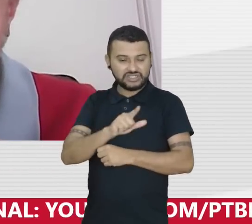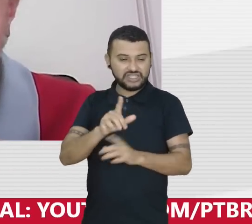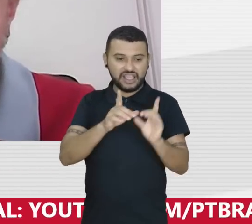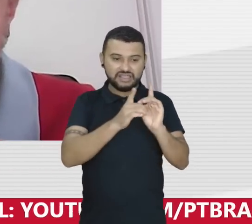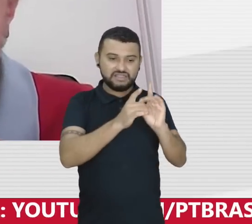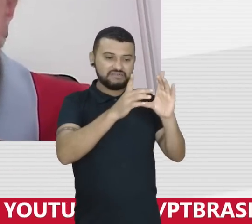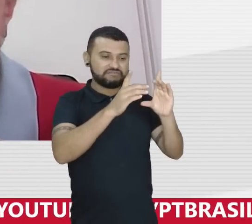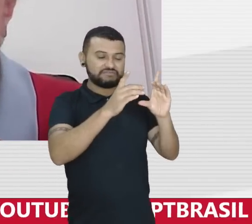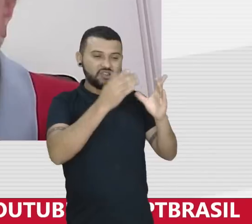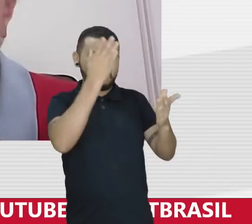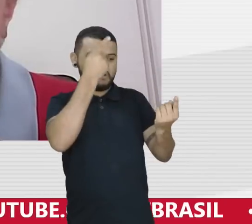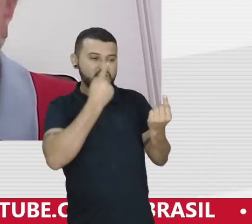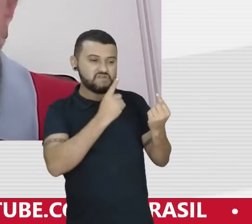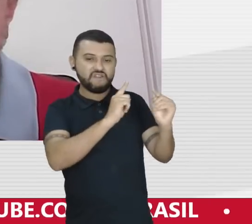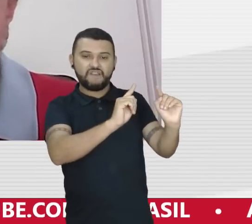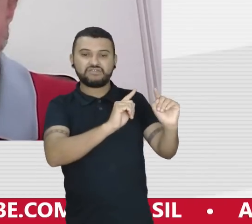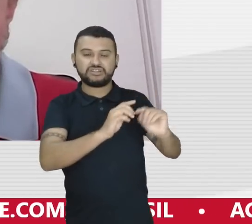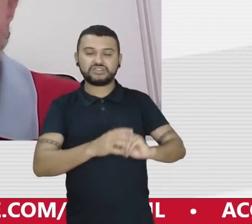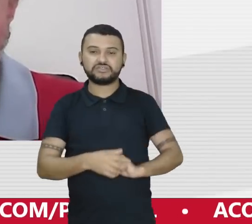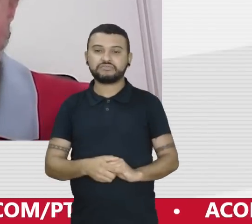democracia.